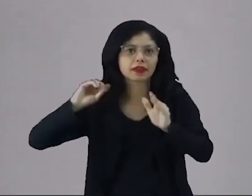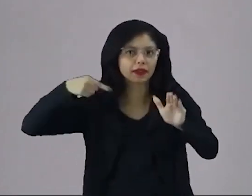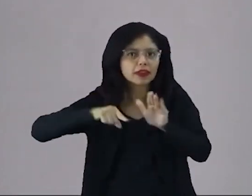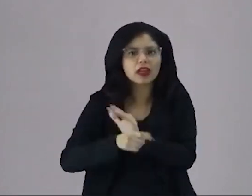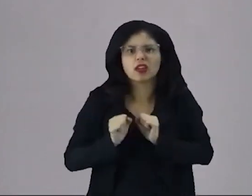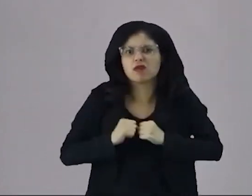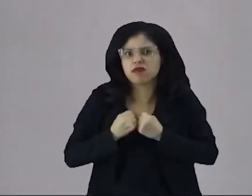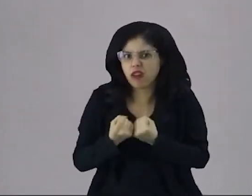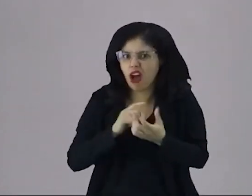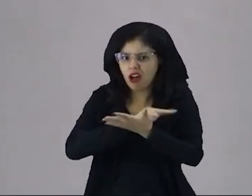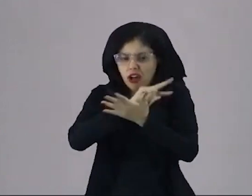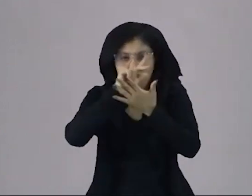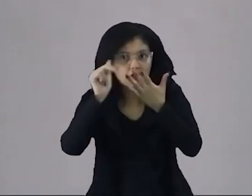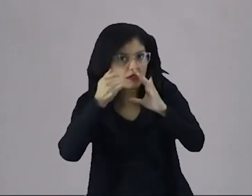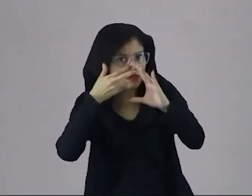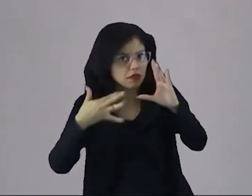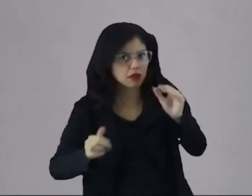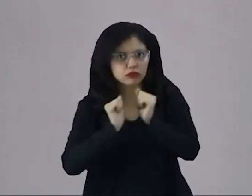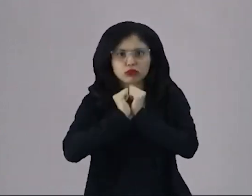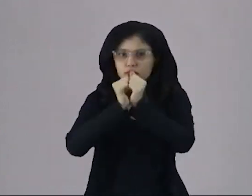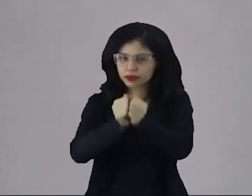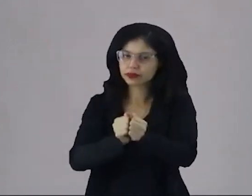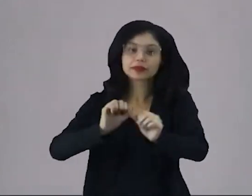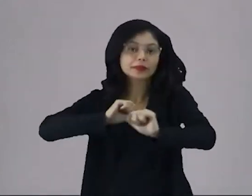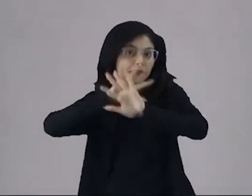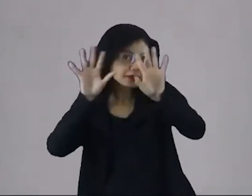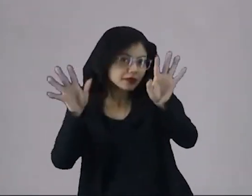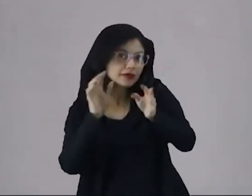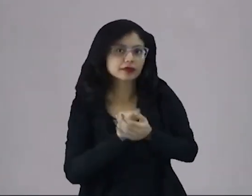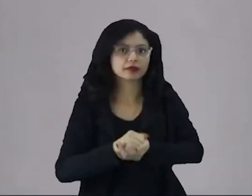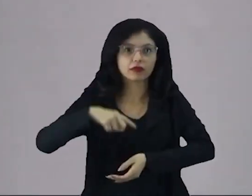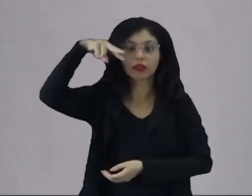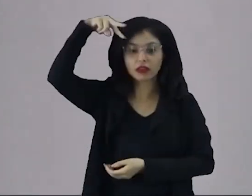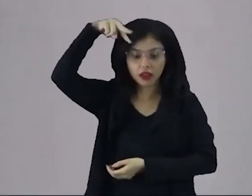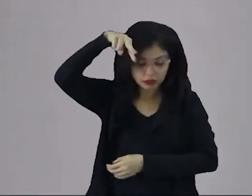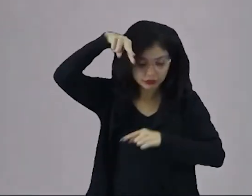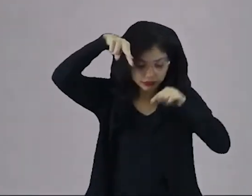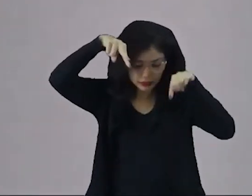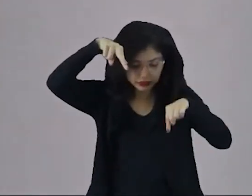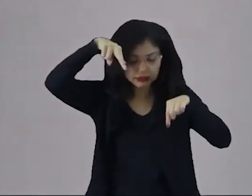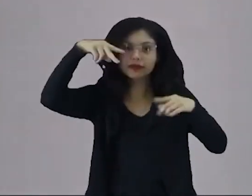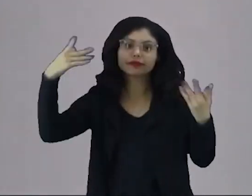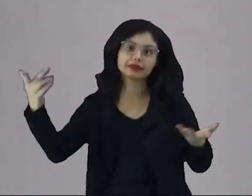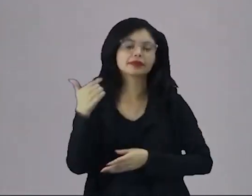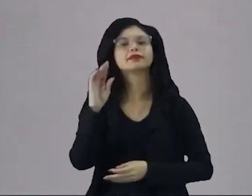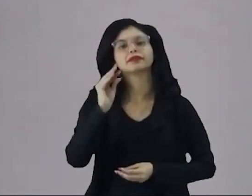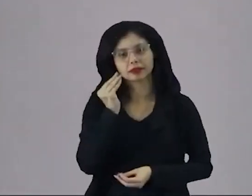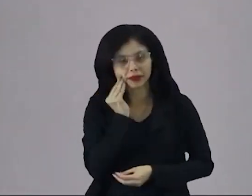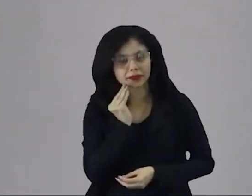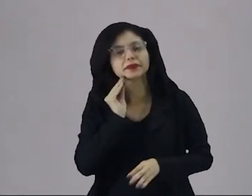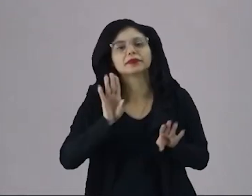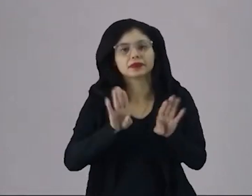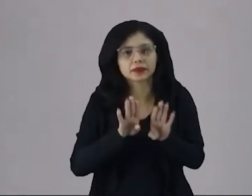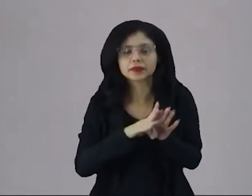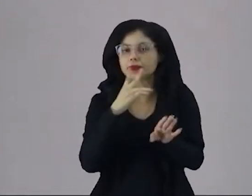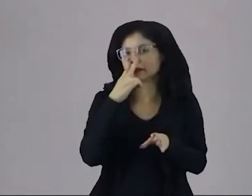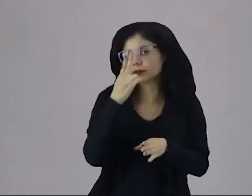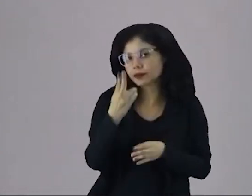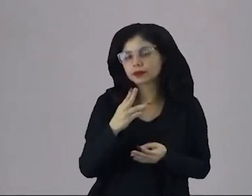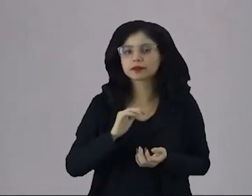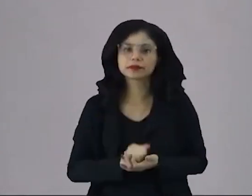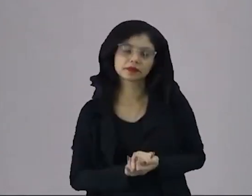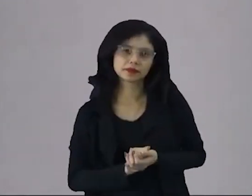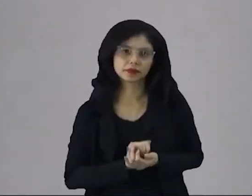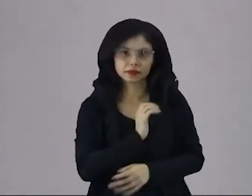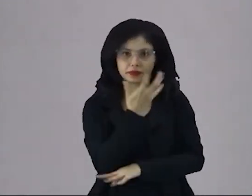densa, com várias espécies juntas. Claro que quando vista da forma vertical, você também tem uma visão parecida a